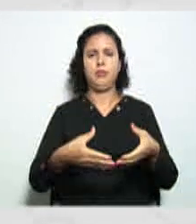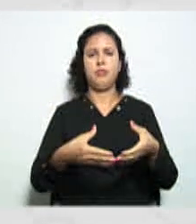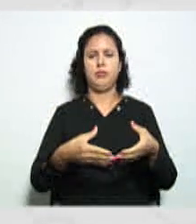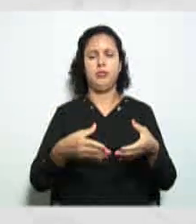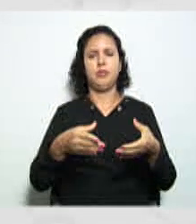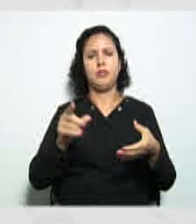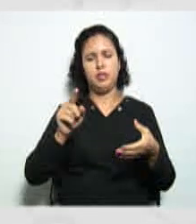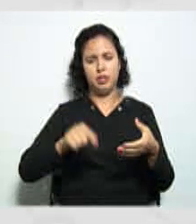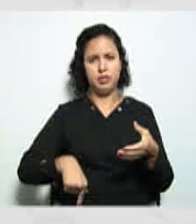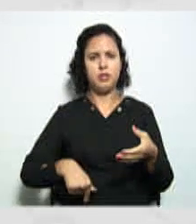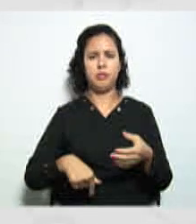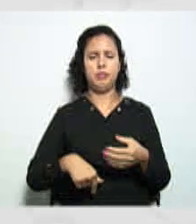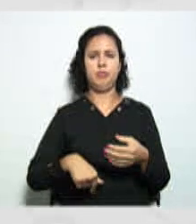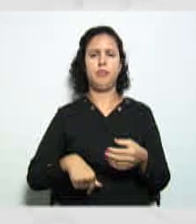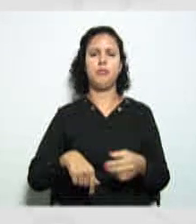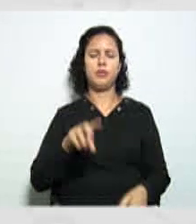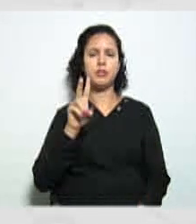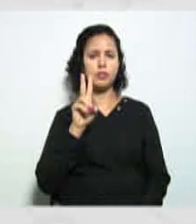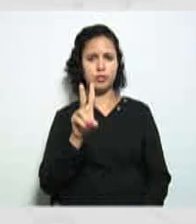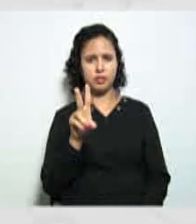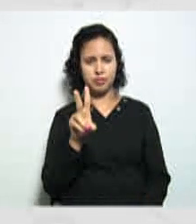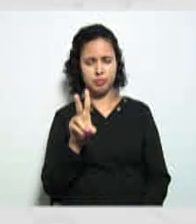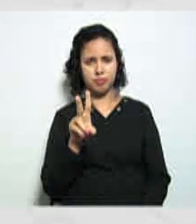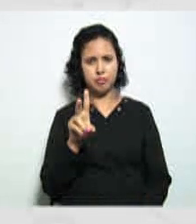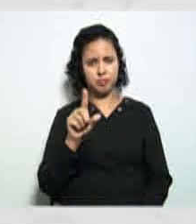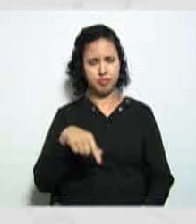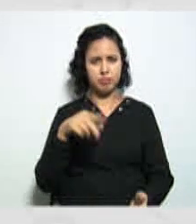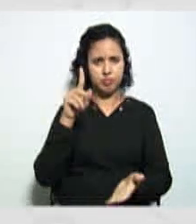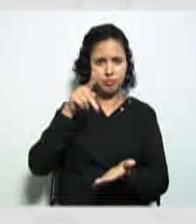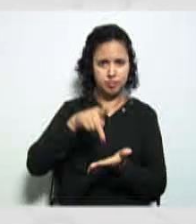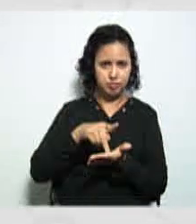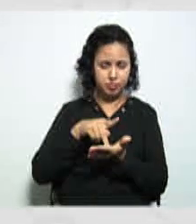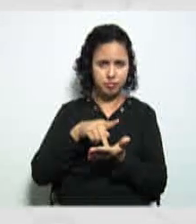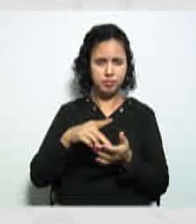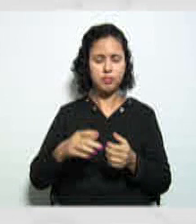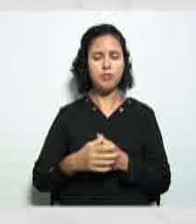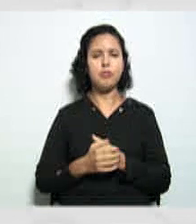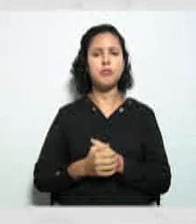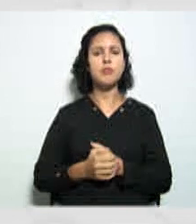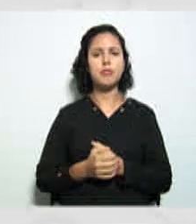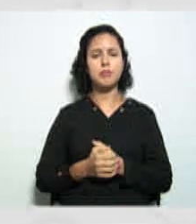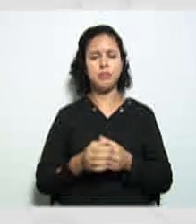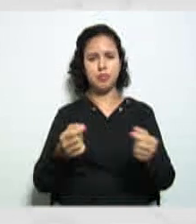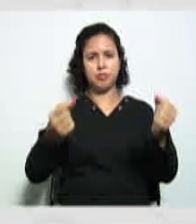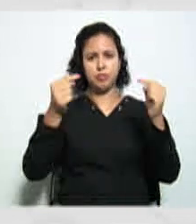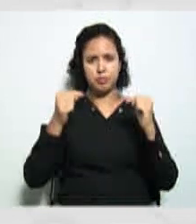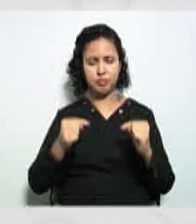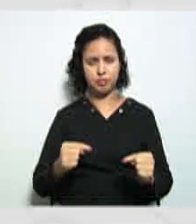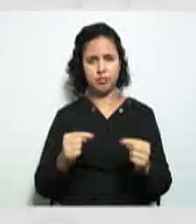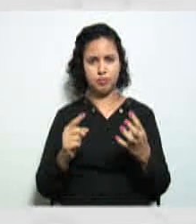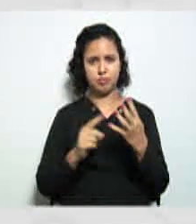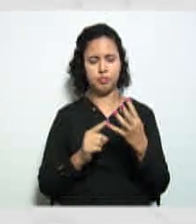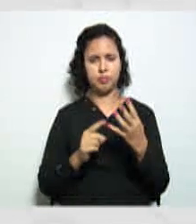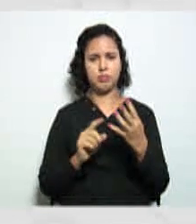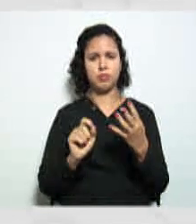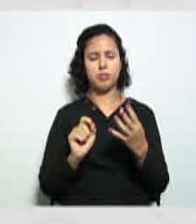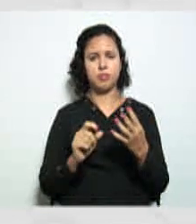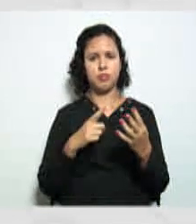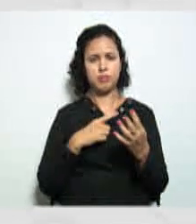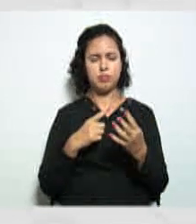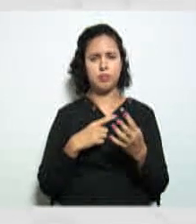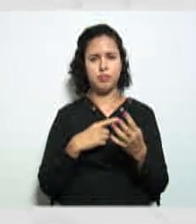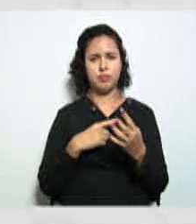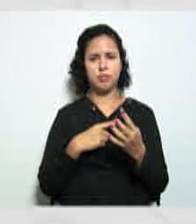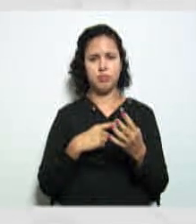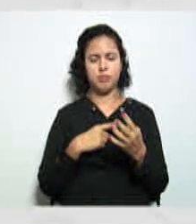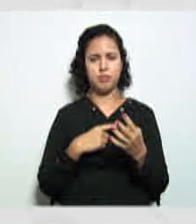Portanto, essa afirmativa aí também, ela é verdadeira. Na quarta afirmativa, nós temos